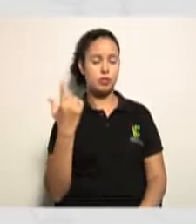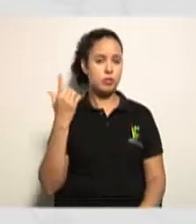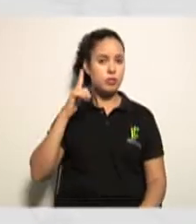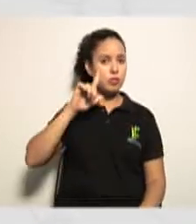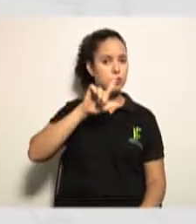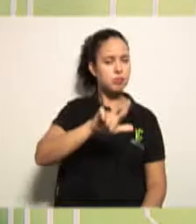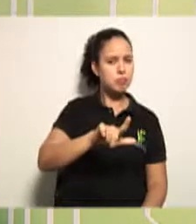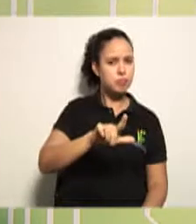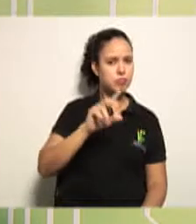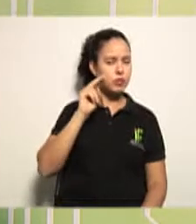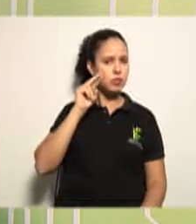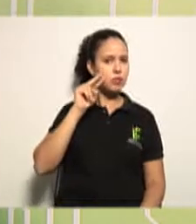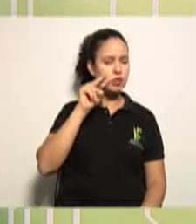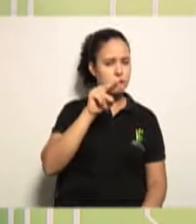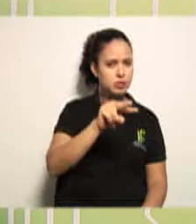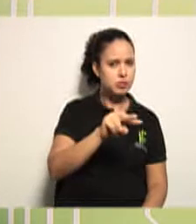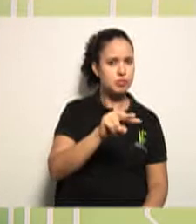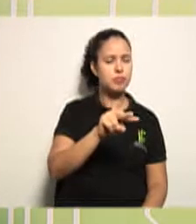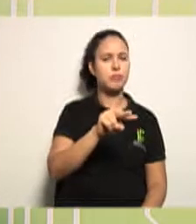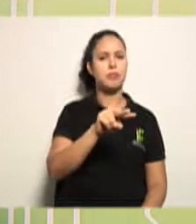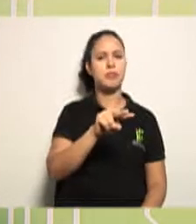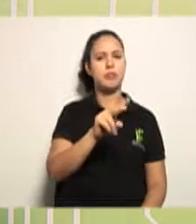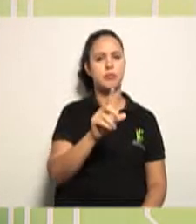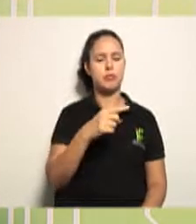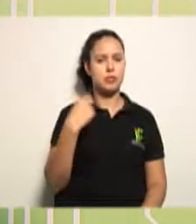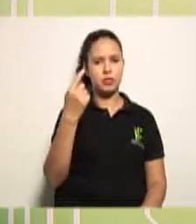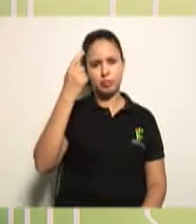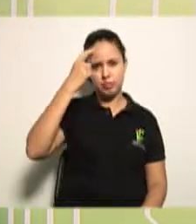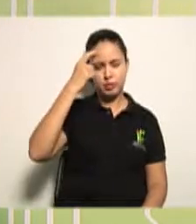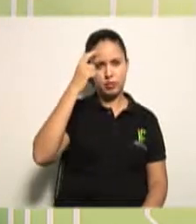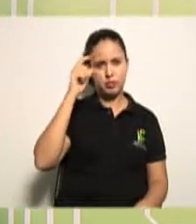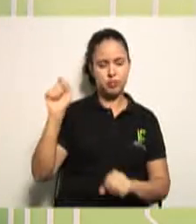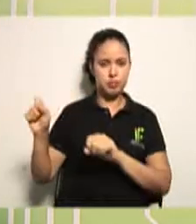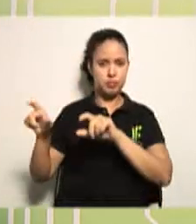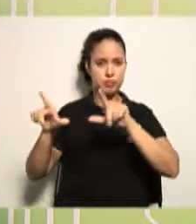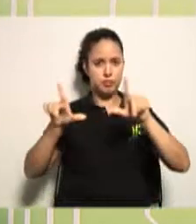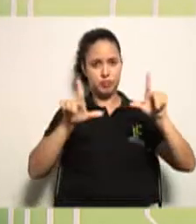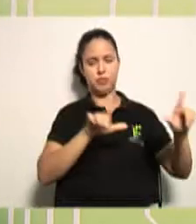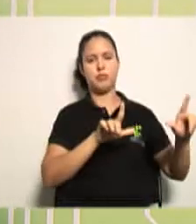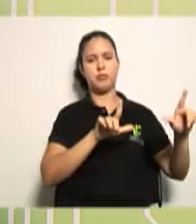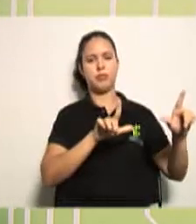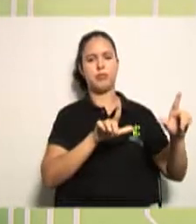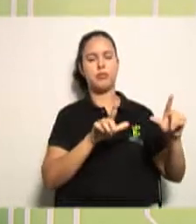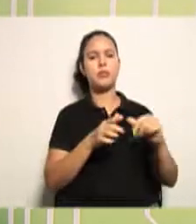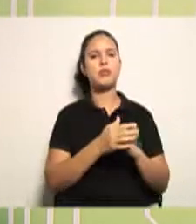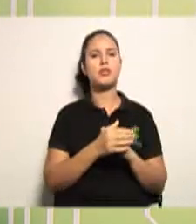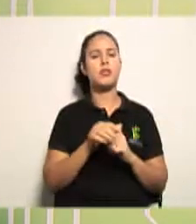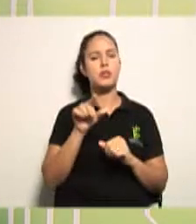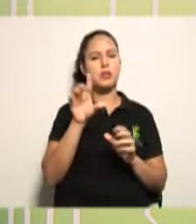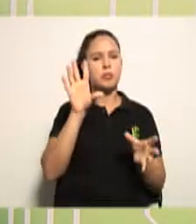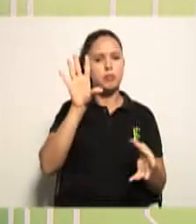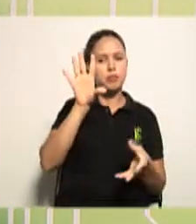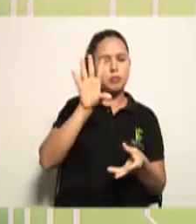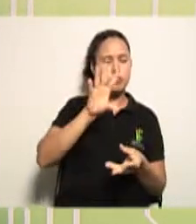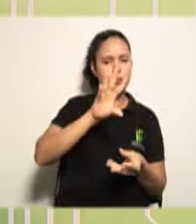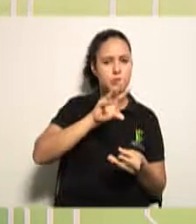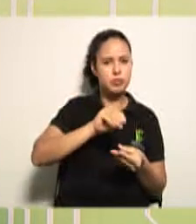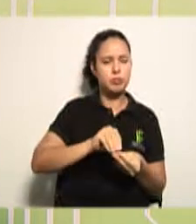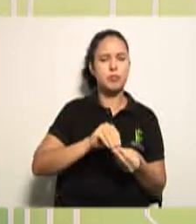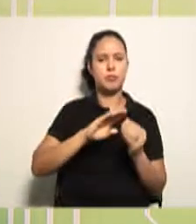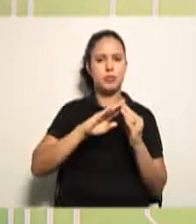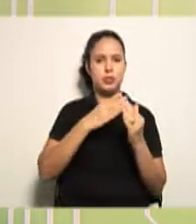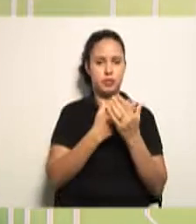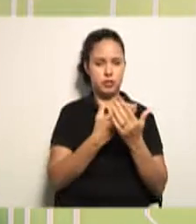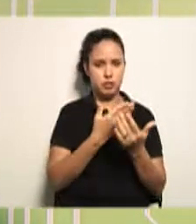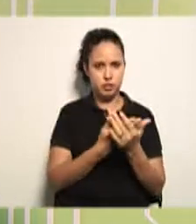forma sistêmica mesmo. E aí a gente deixou nos slides para vocês aí a questão de um resuminho dessas